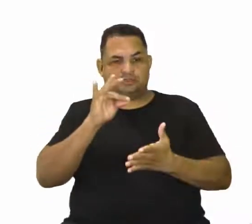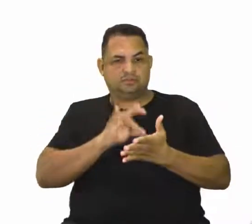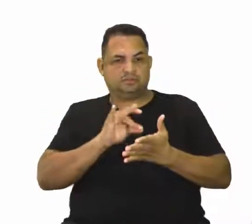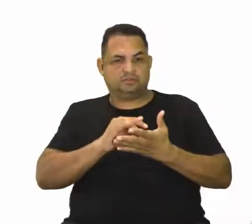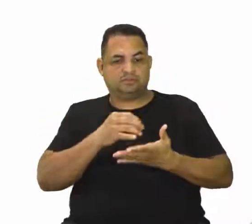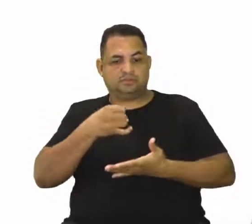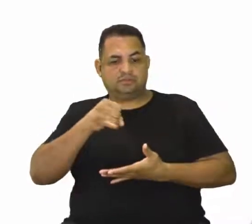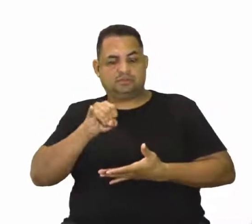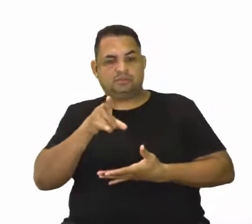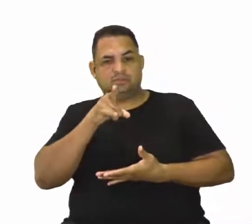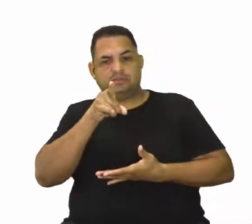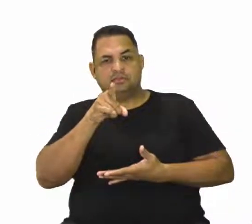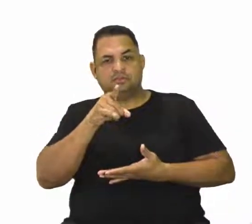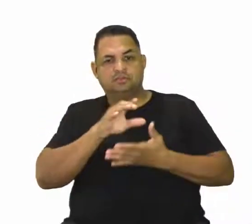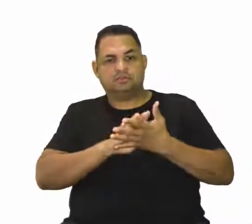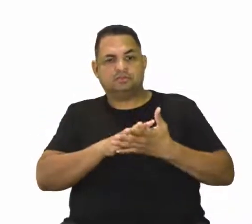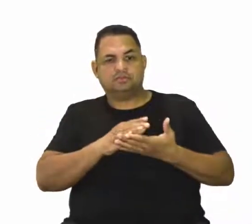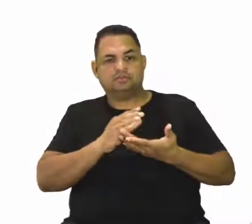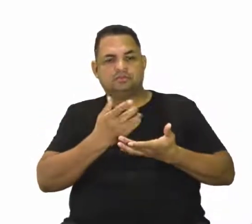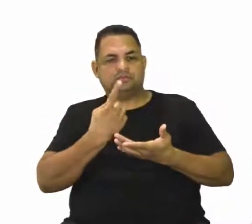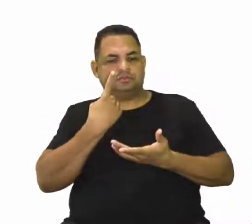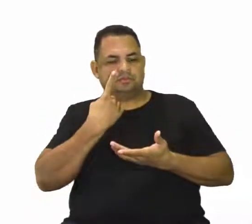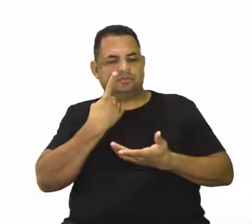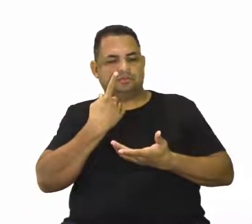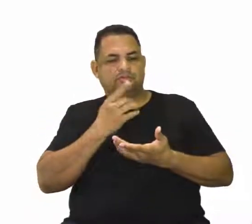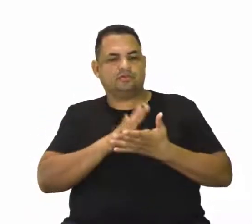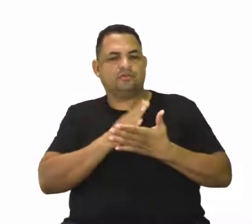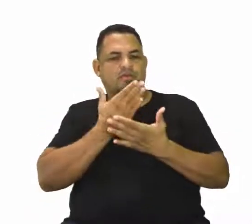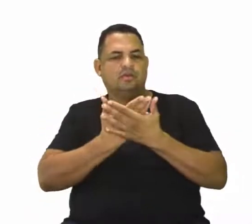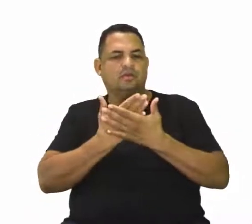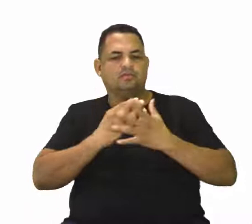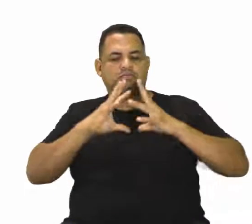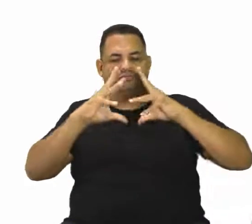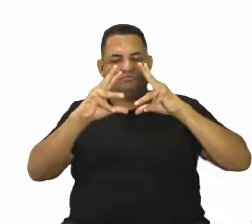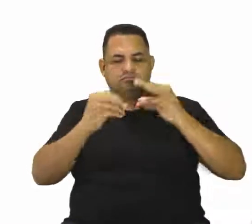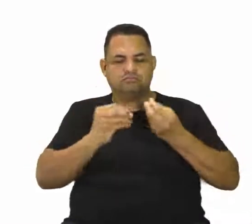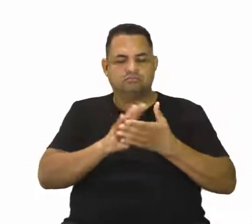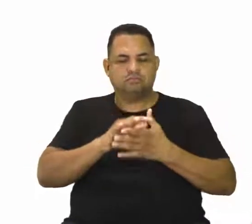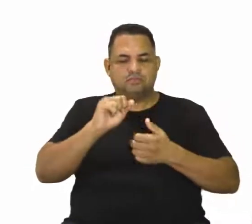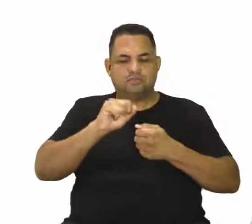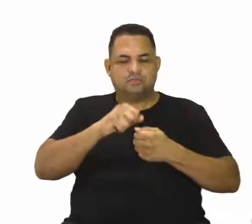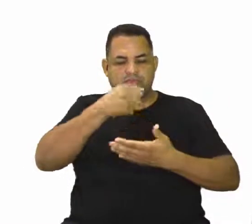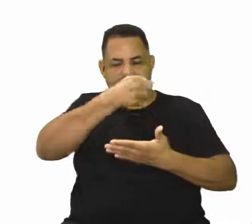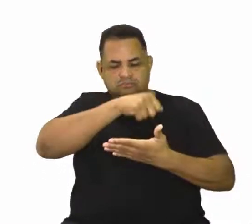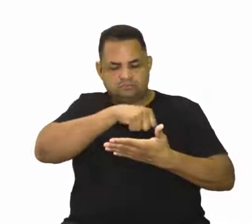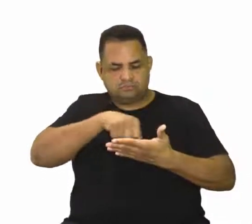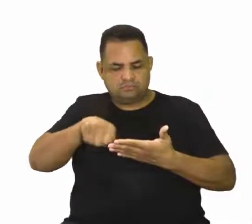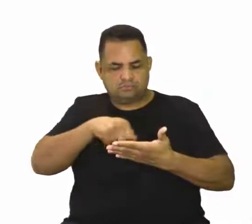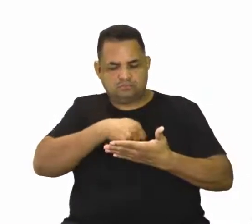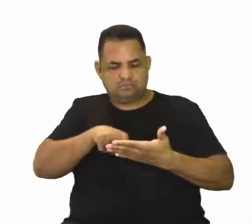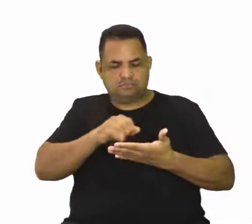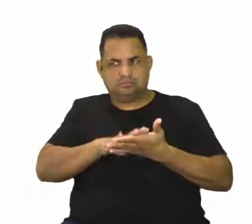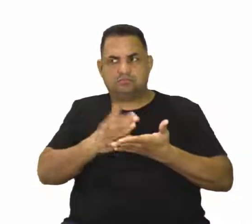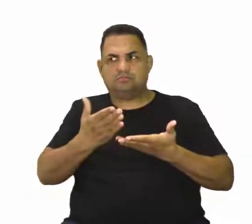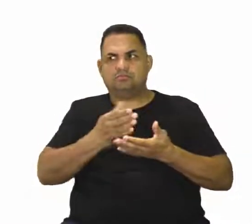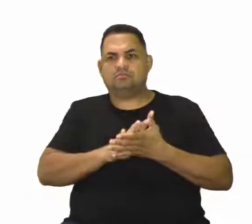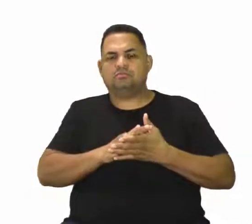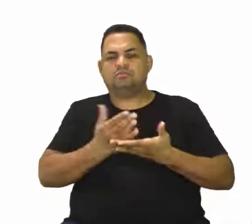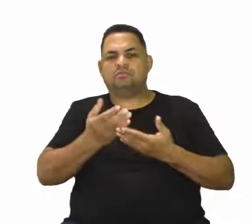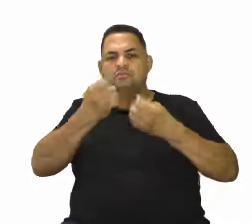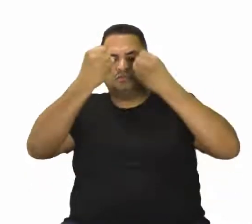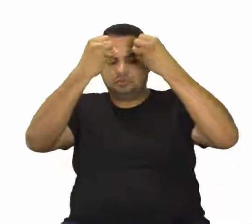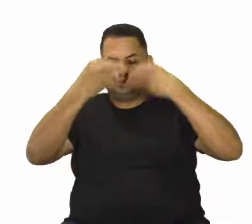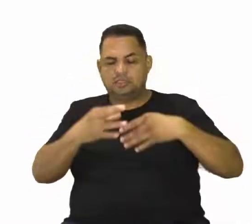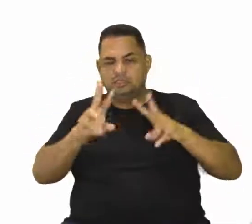se você é Assistiu à aula todinha se você fez as anotações eu passei por